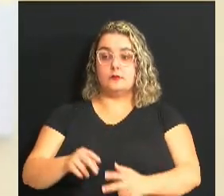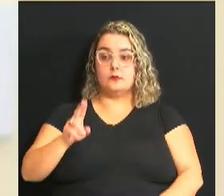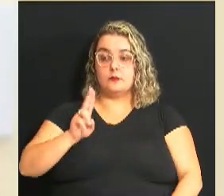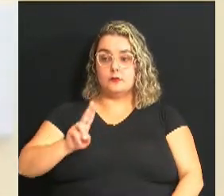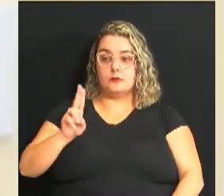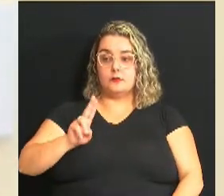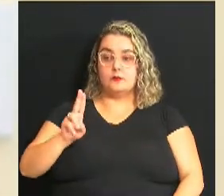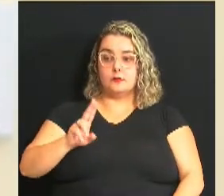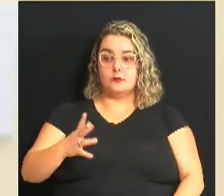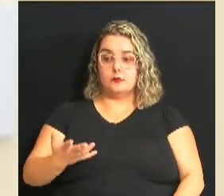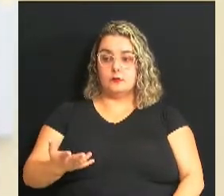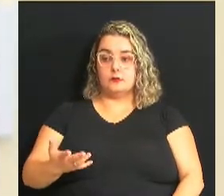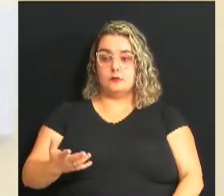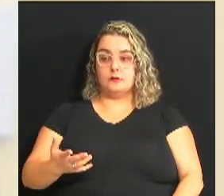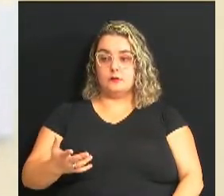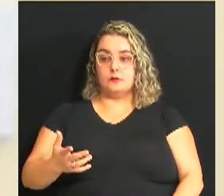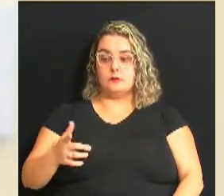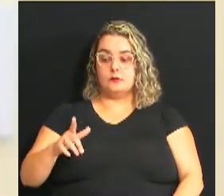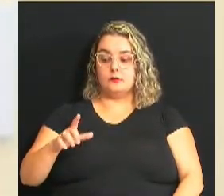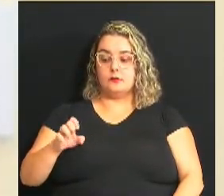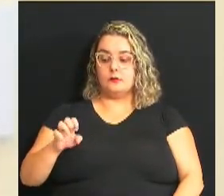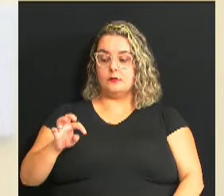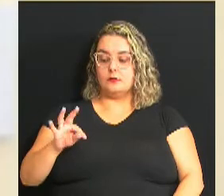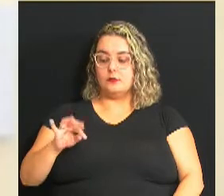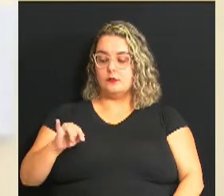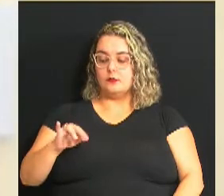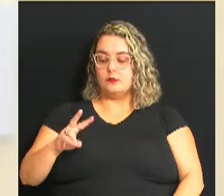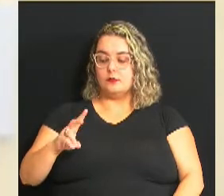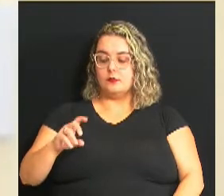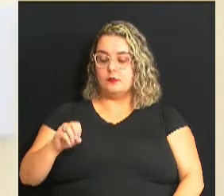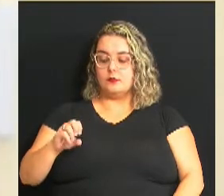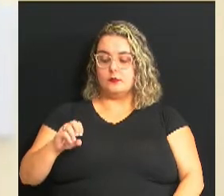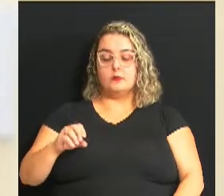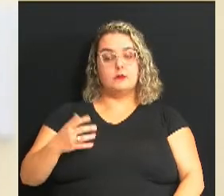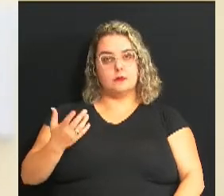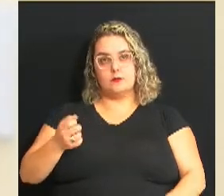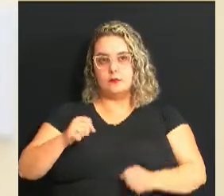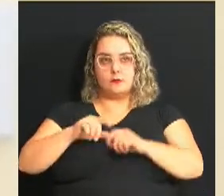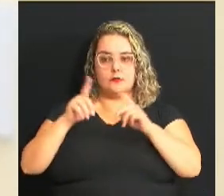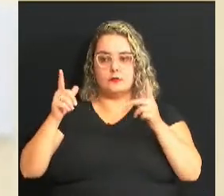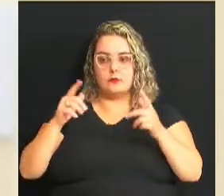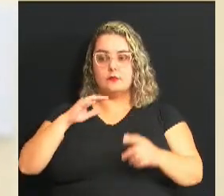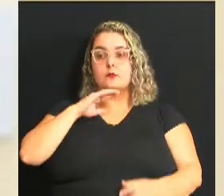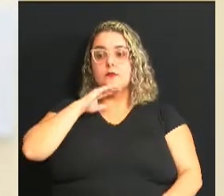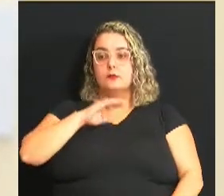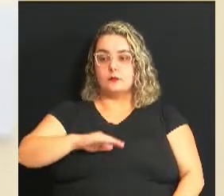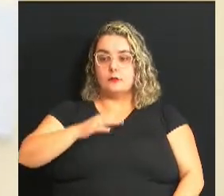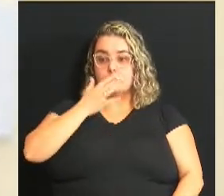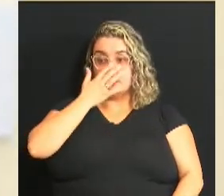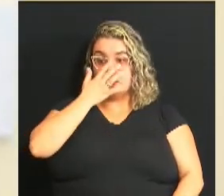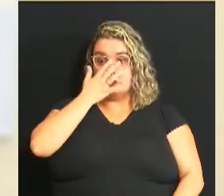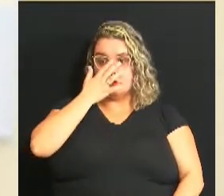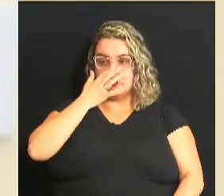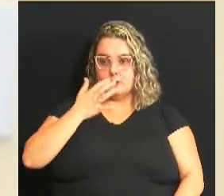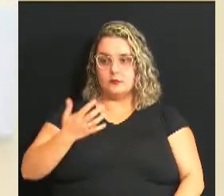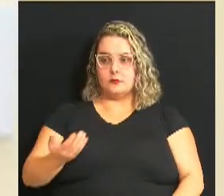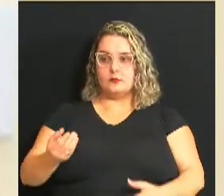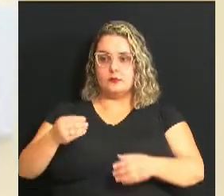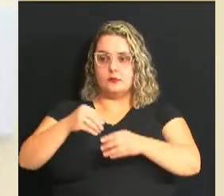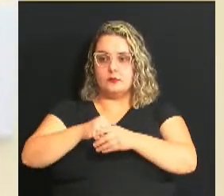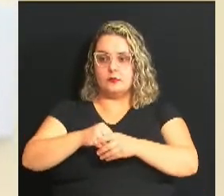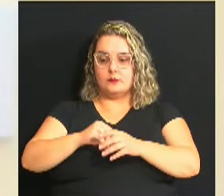período letivo, né, possivelmente de manhã e até o início da tarde, ele seria para formação dentro daquela